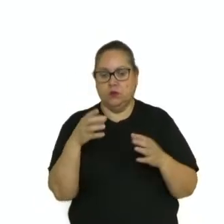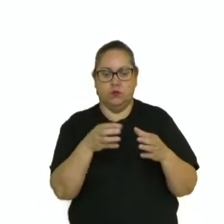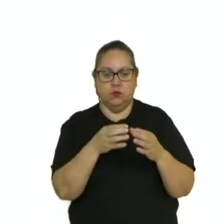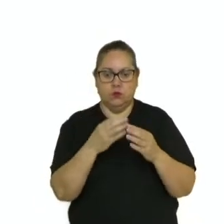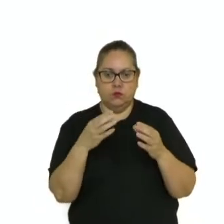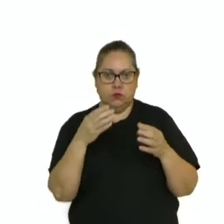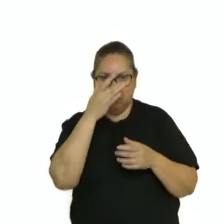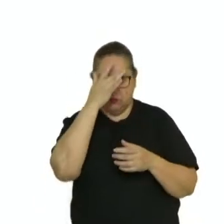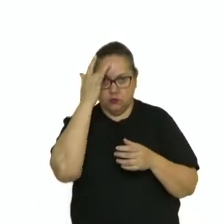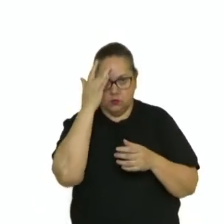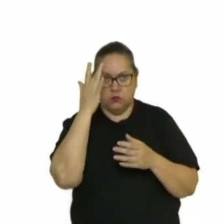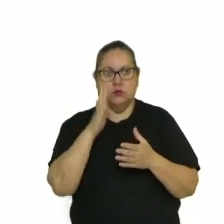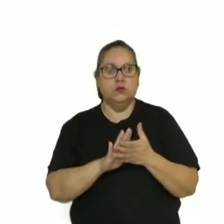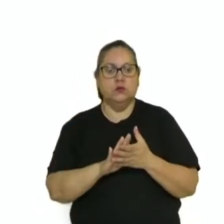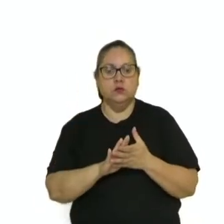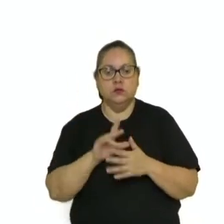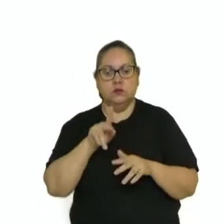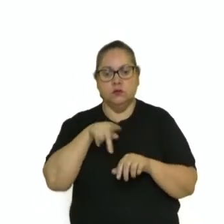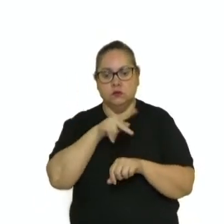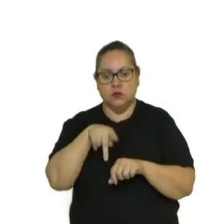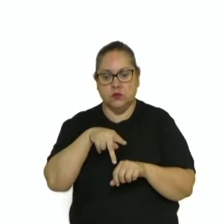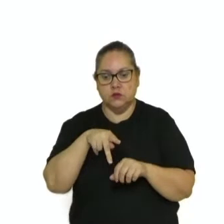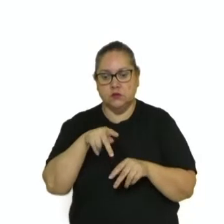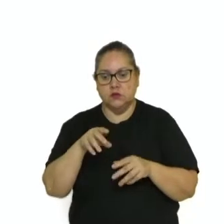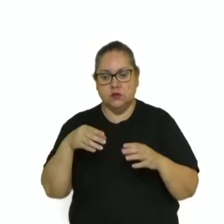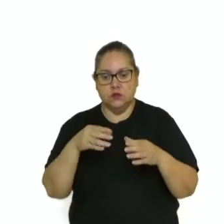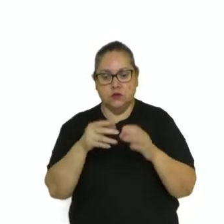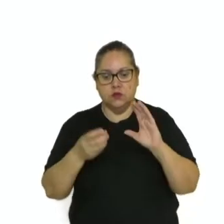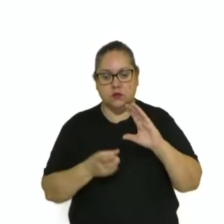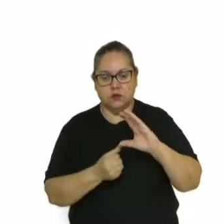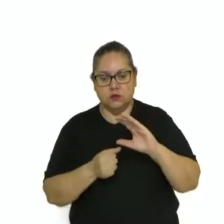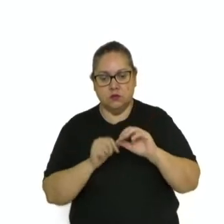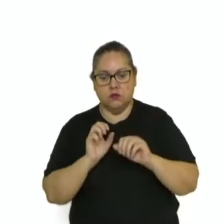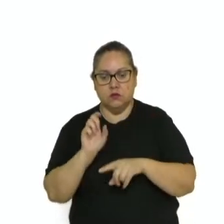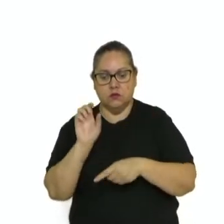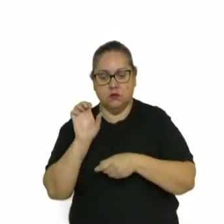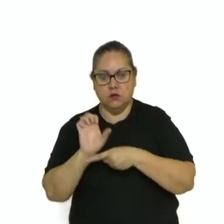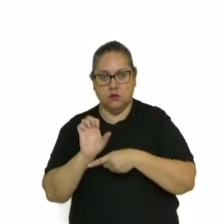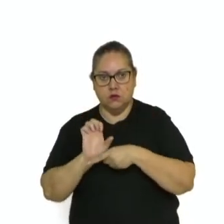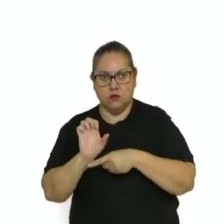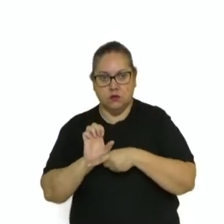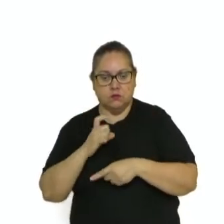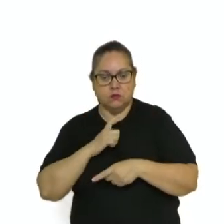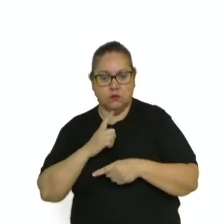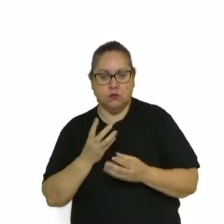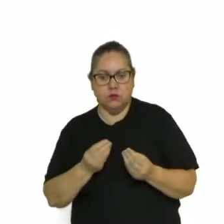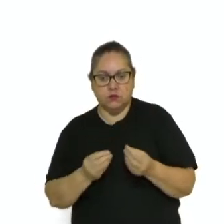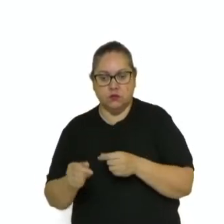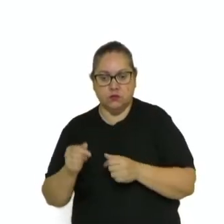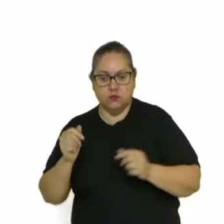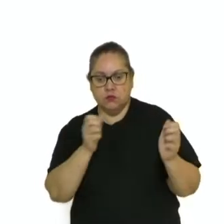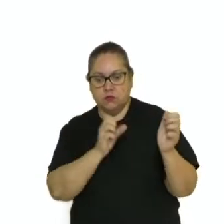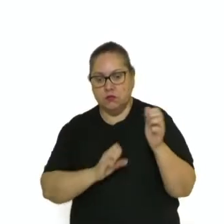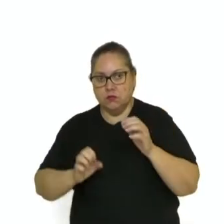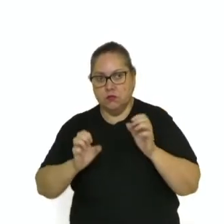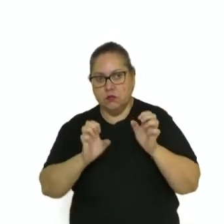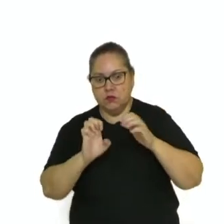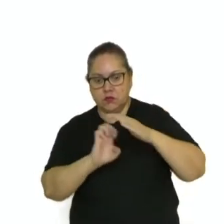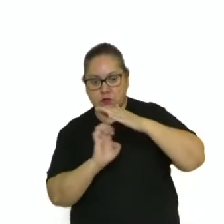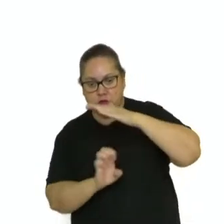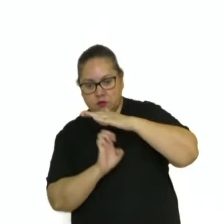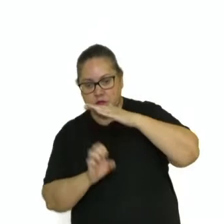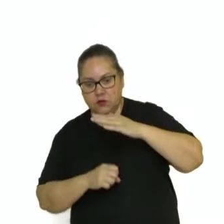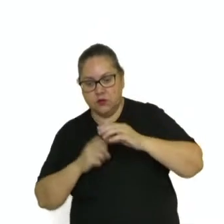de pessoas. Em muitos países capitalistas, no entanto, o Estado detém vários meios de produção por meio das empresas estatais,